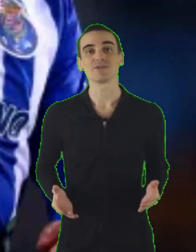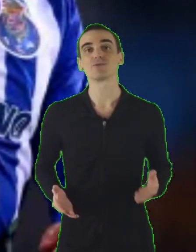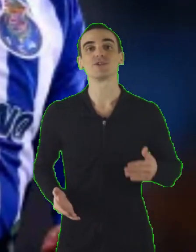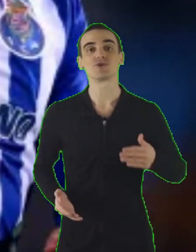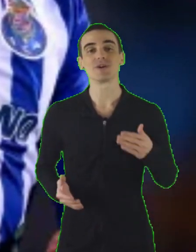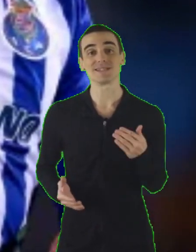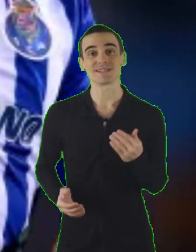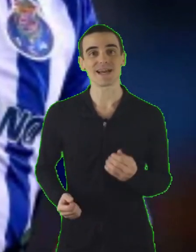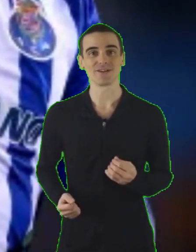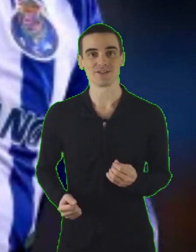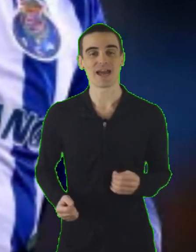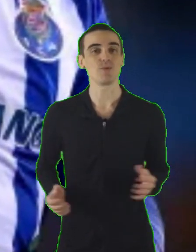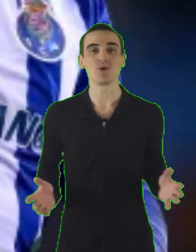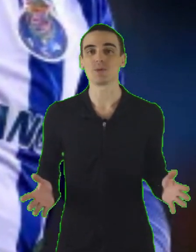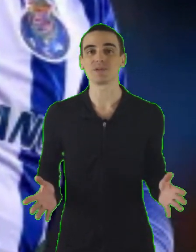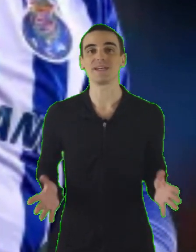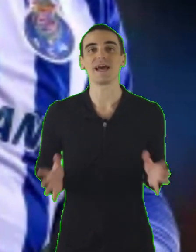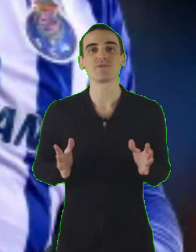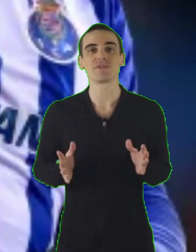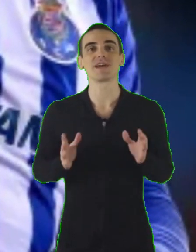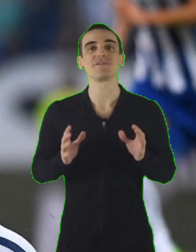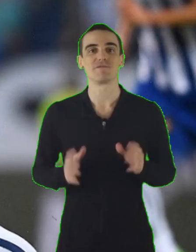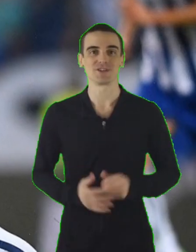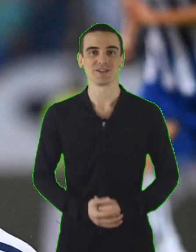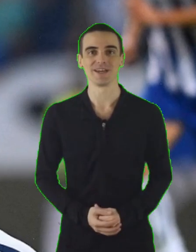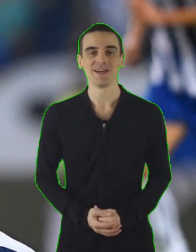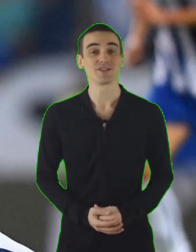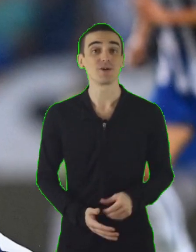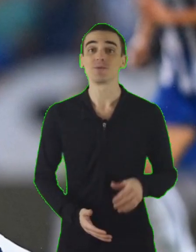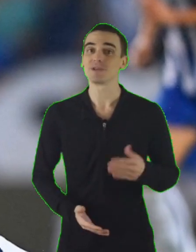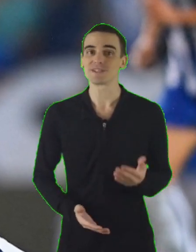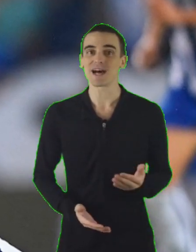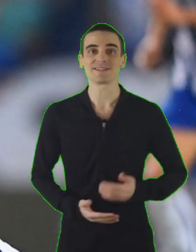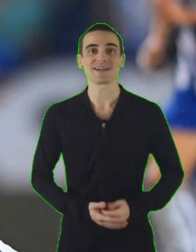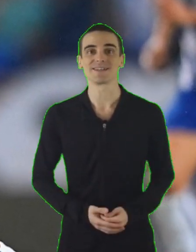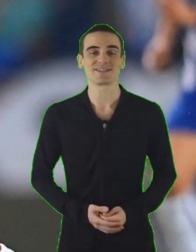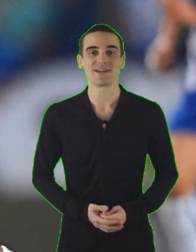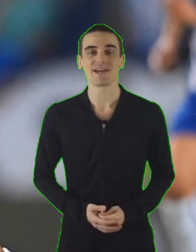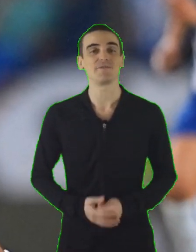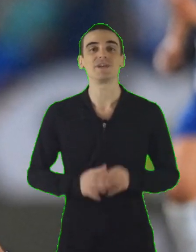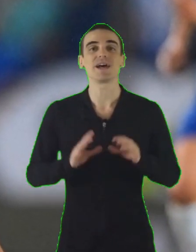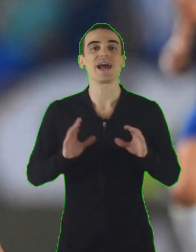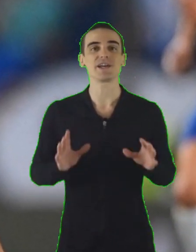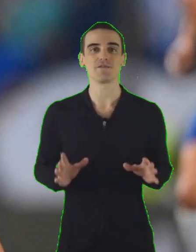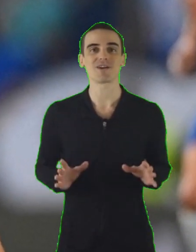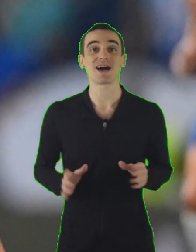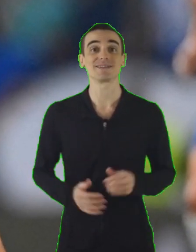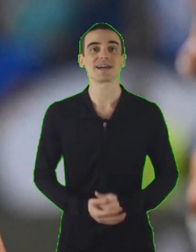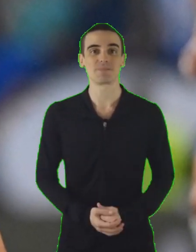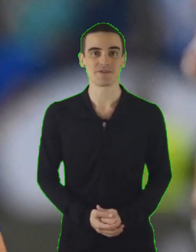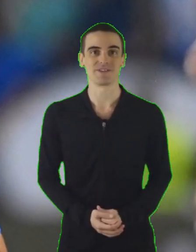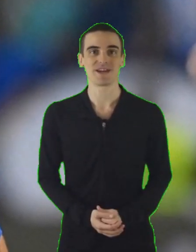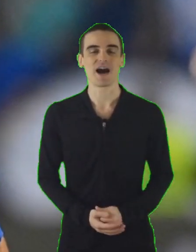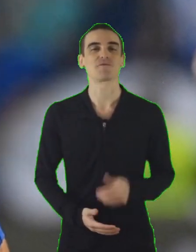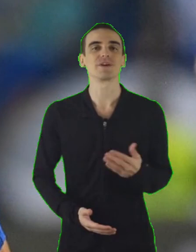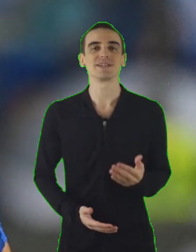seja vencida, com a assinatura dos contratos. O jogador foi sondado por outros clubes brasileiros. O valor da compra dos direitos econômicos